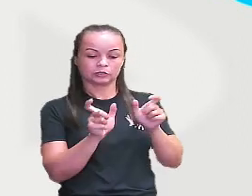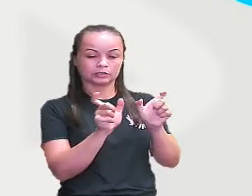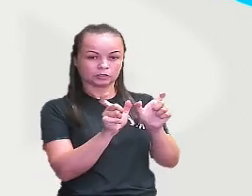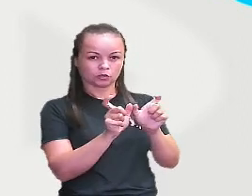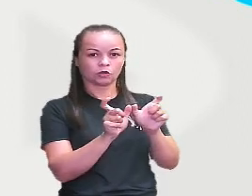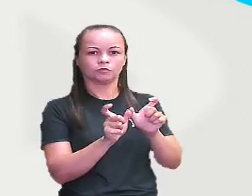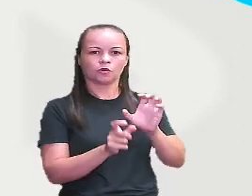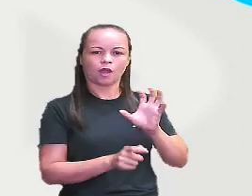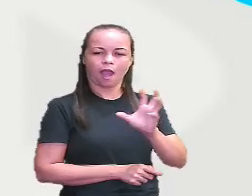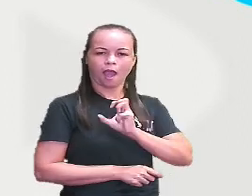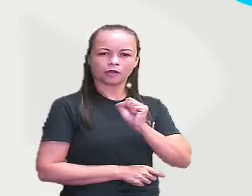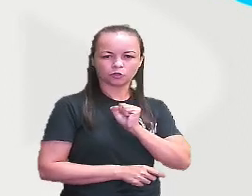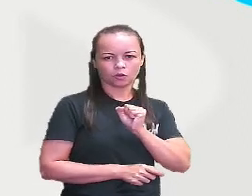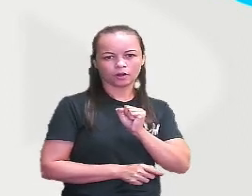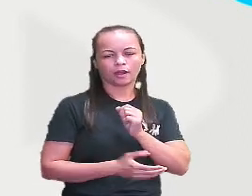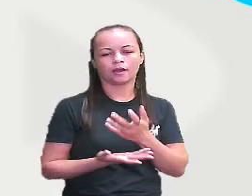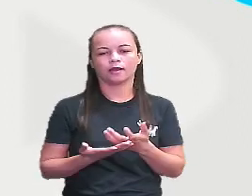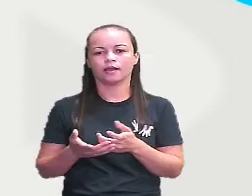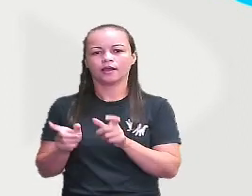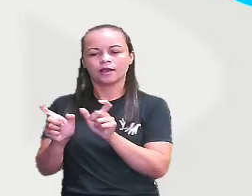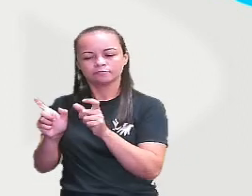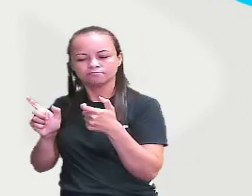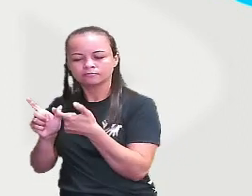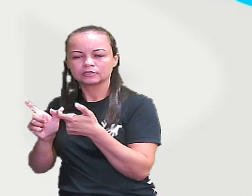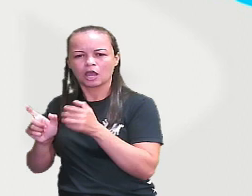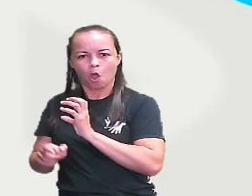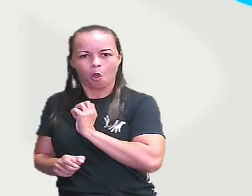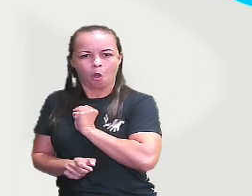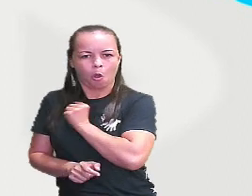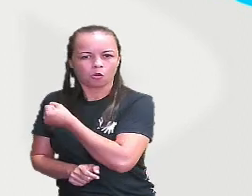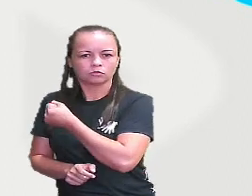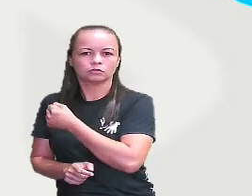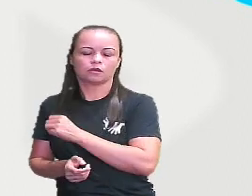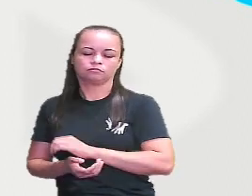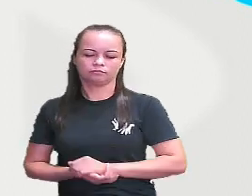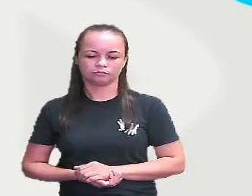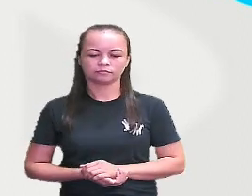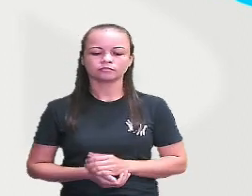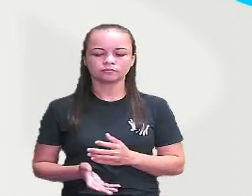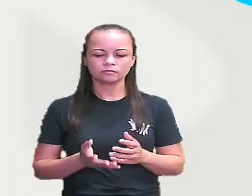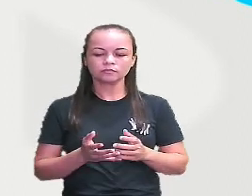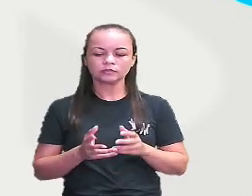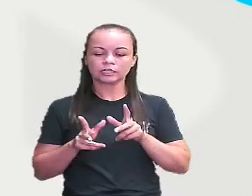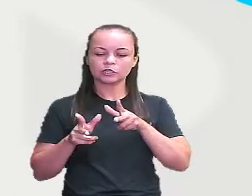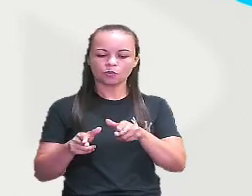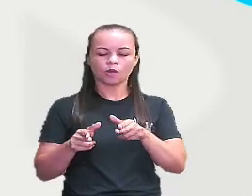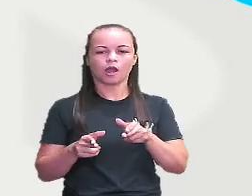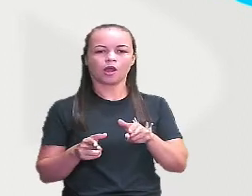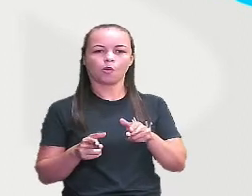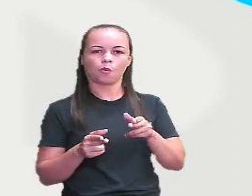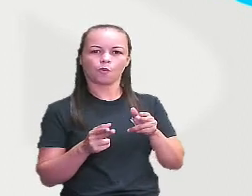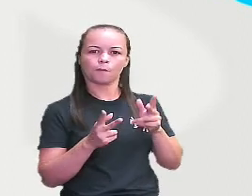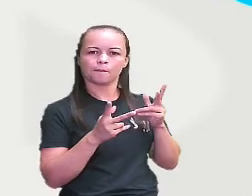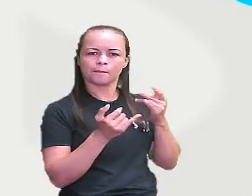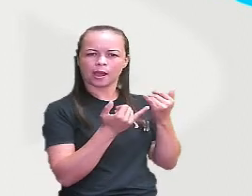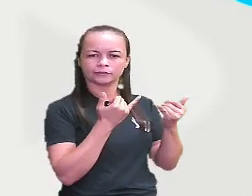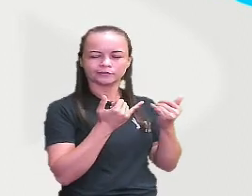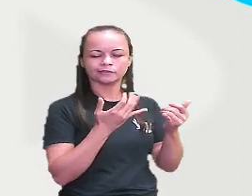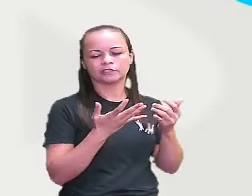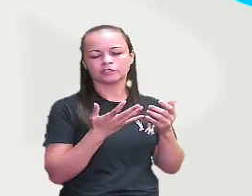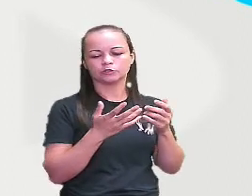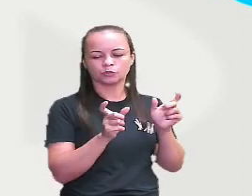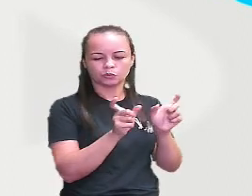adorar, odiar, igual, idêntico, diferente,